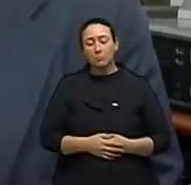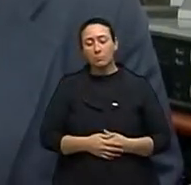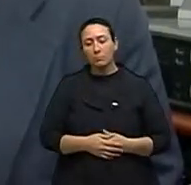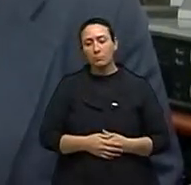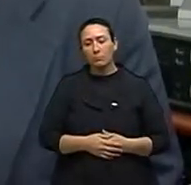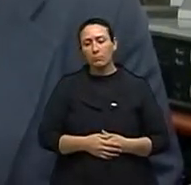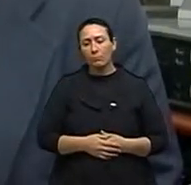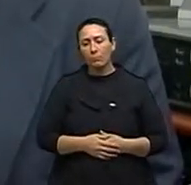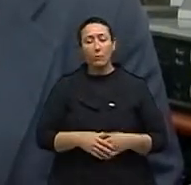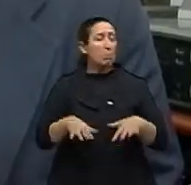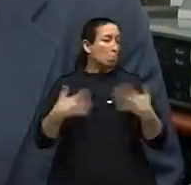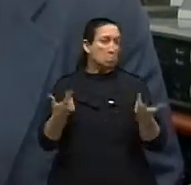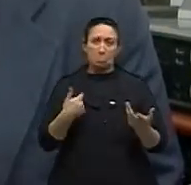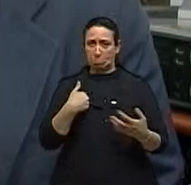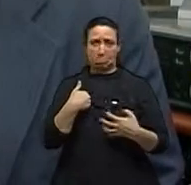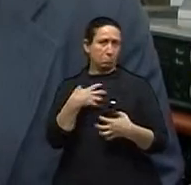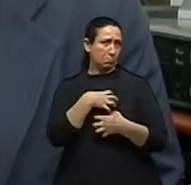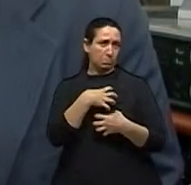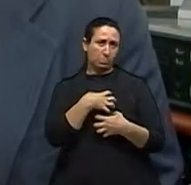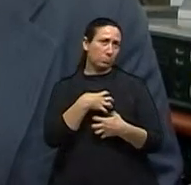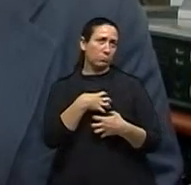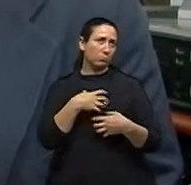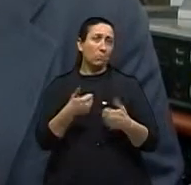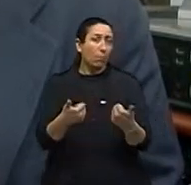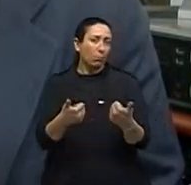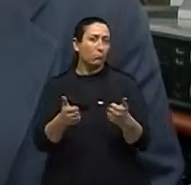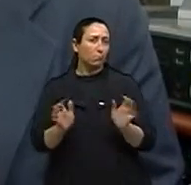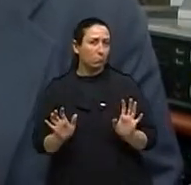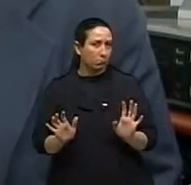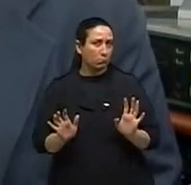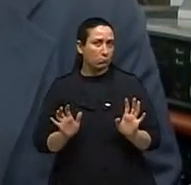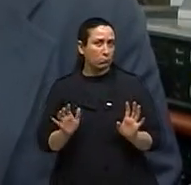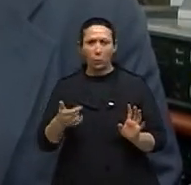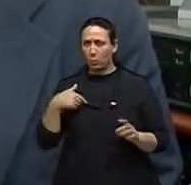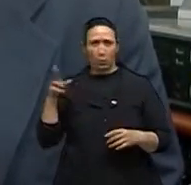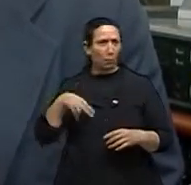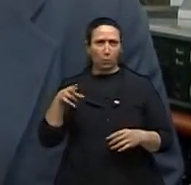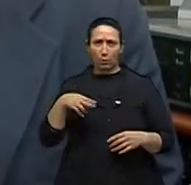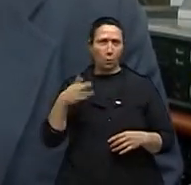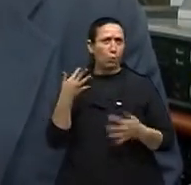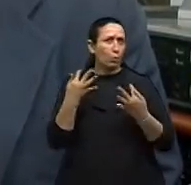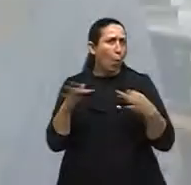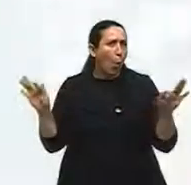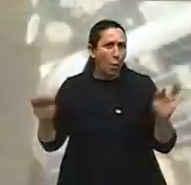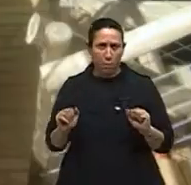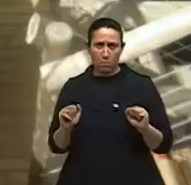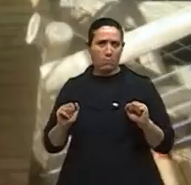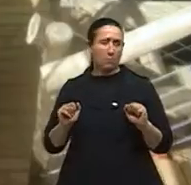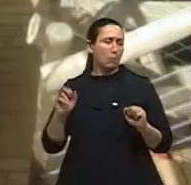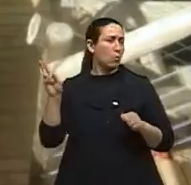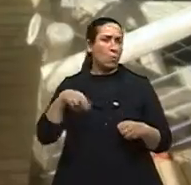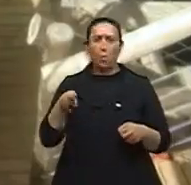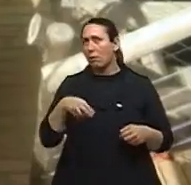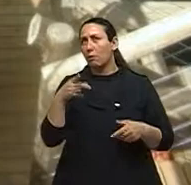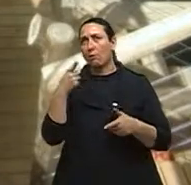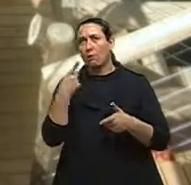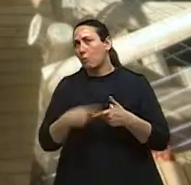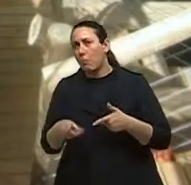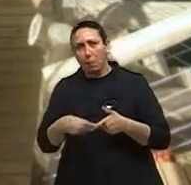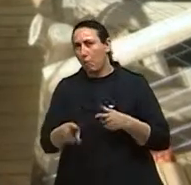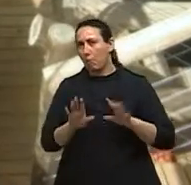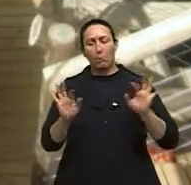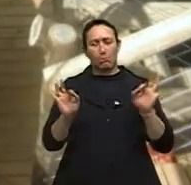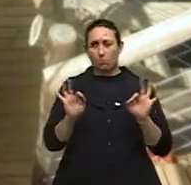e me sentia bem nunca tive dor nunca tive um sintoma que me chamasse atenção